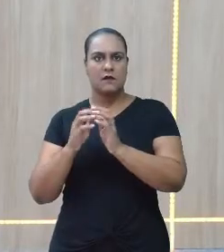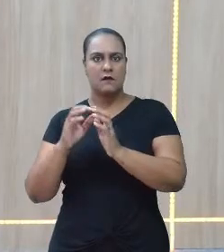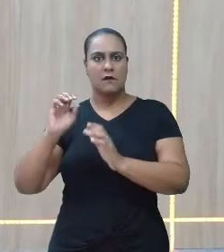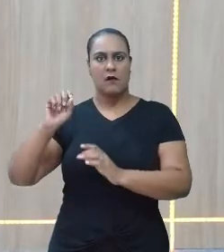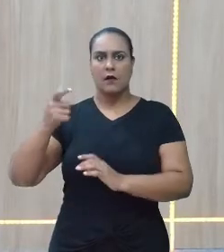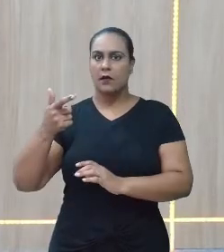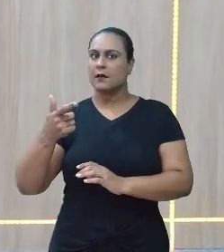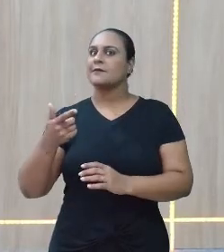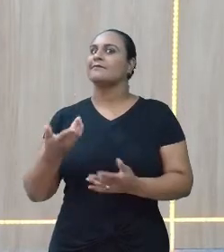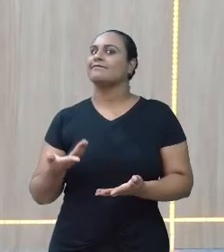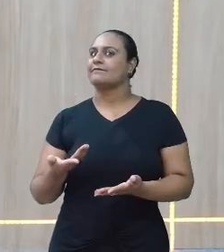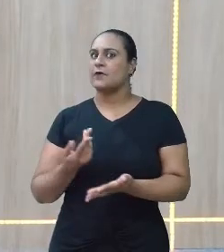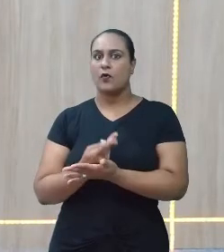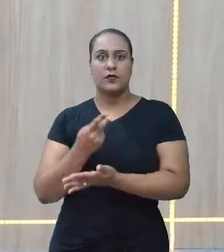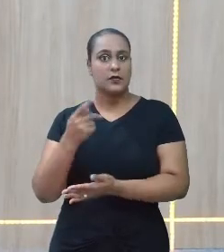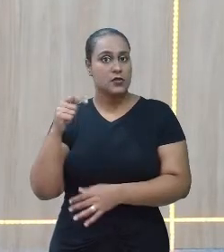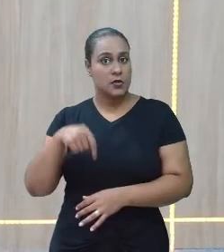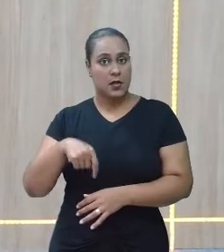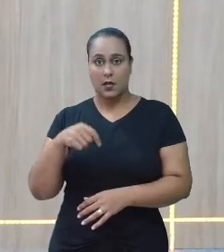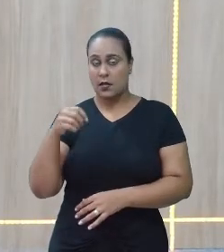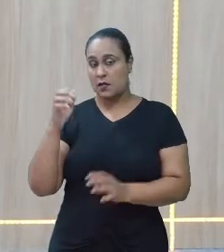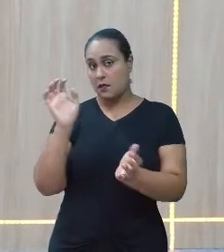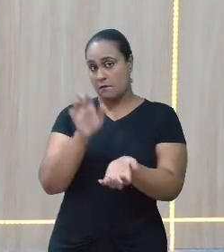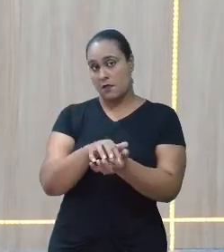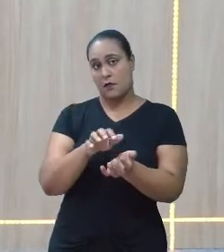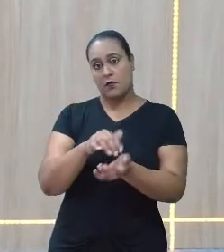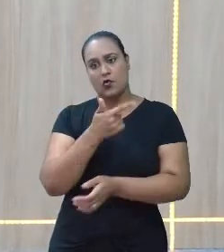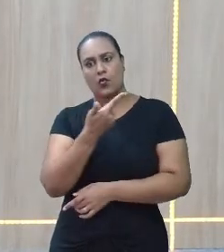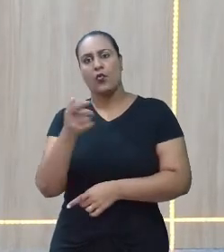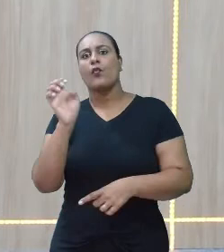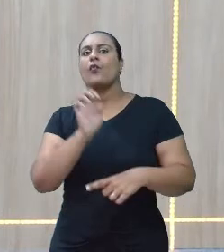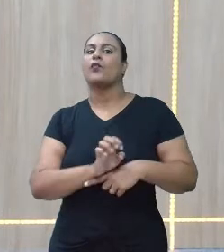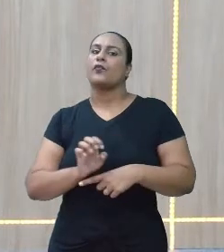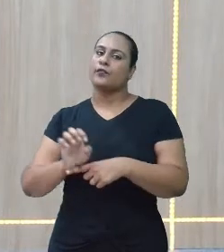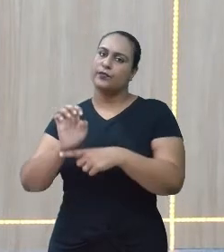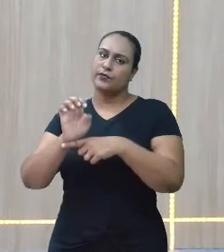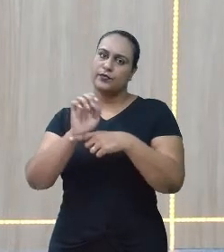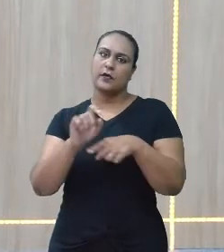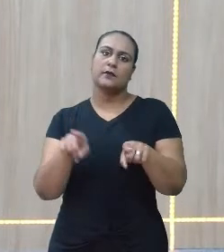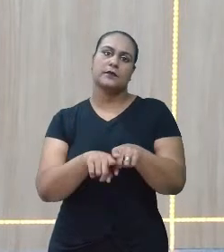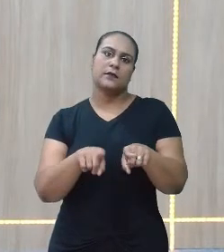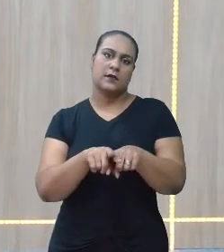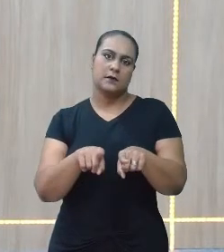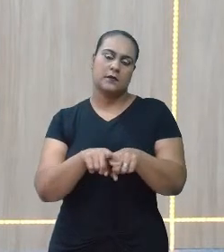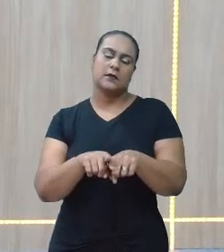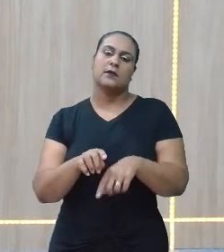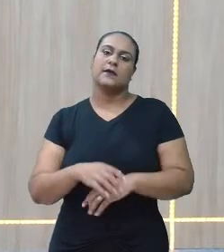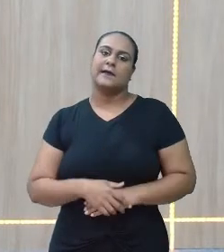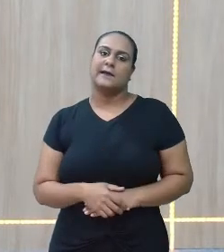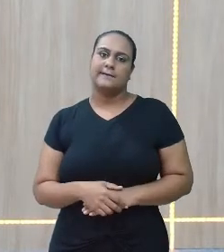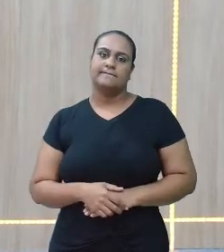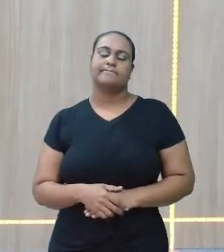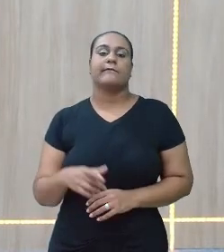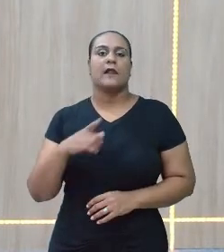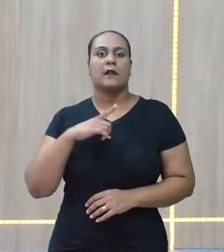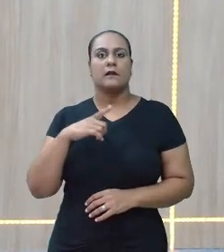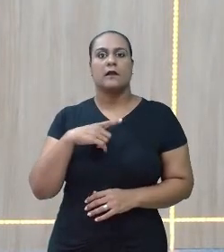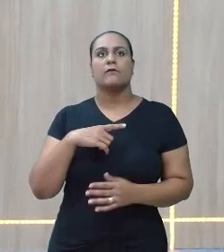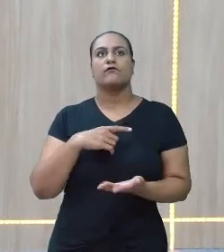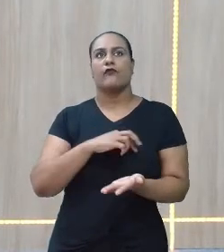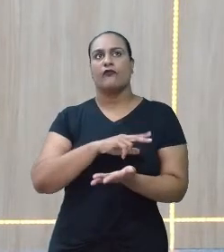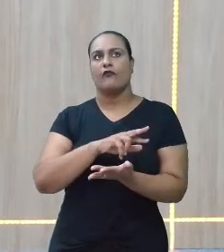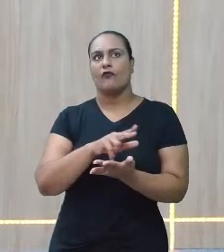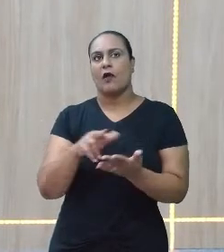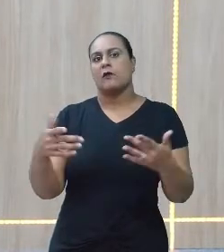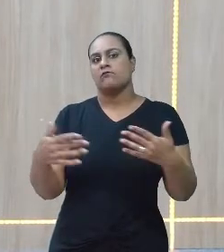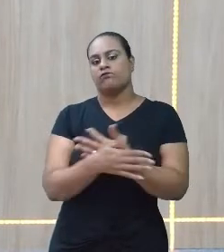Isso acontece não só aqui no nosso Pernambuco, como nos demais estados que temos metrópoles, megalópolis, e